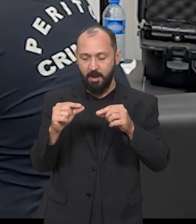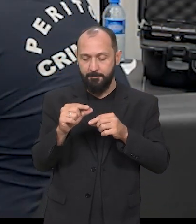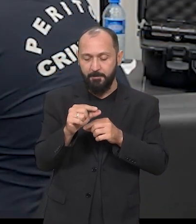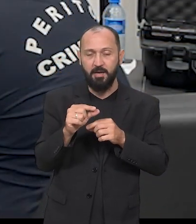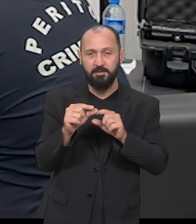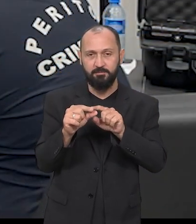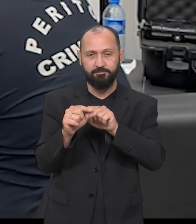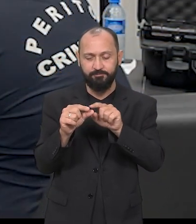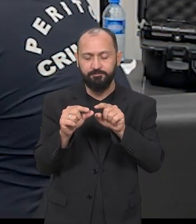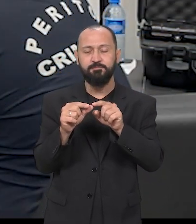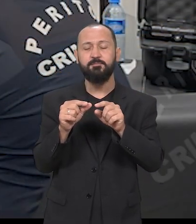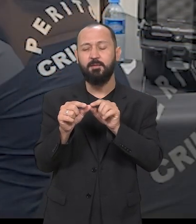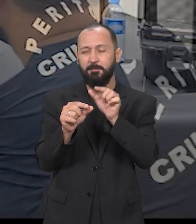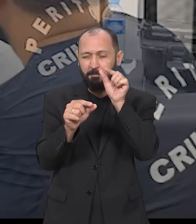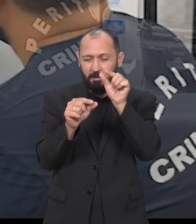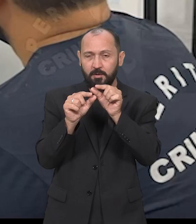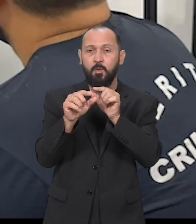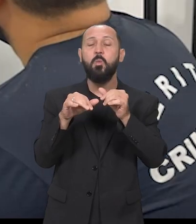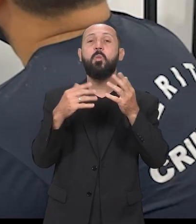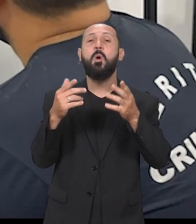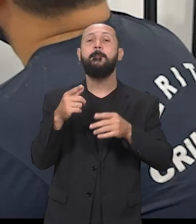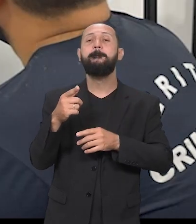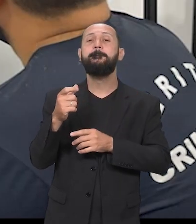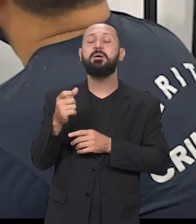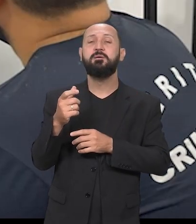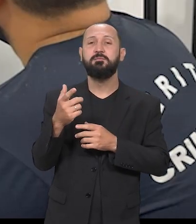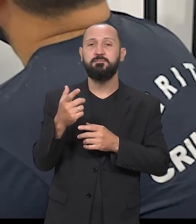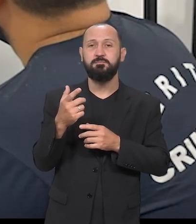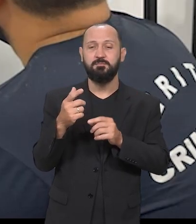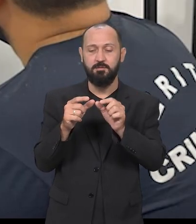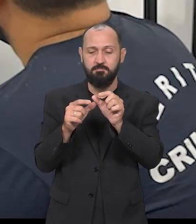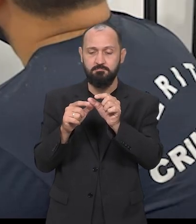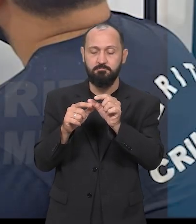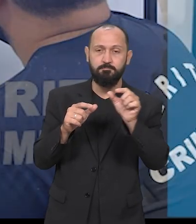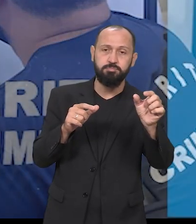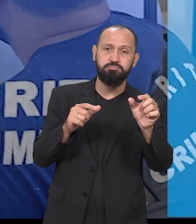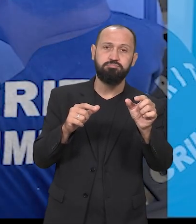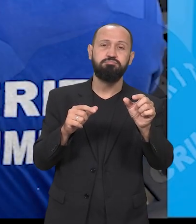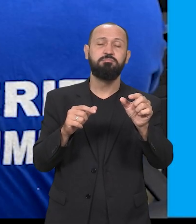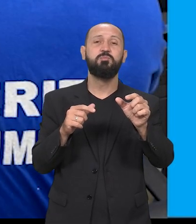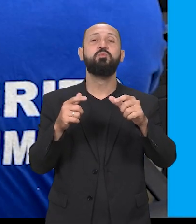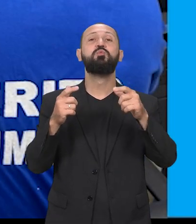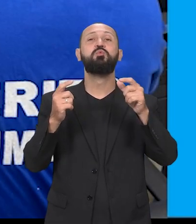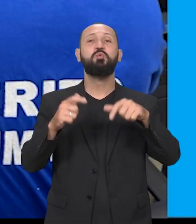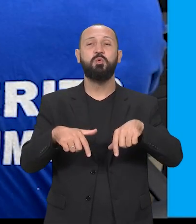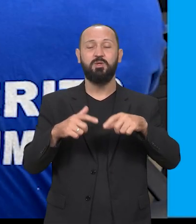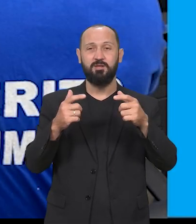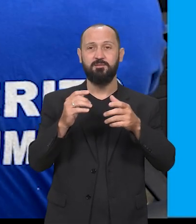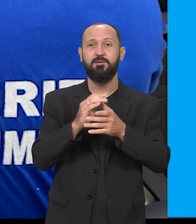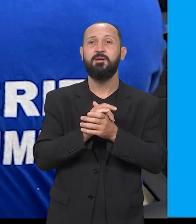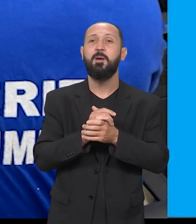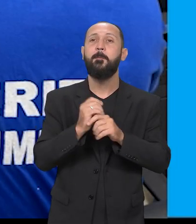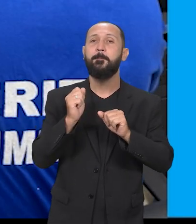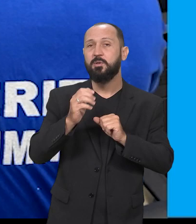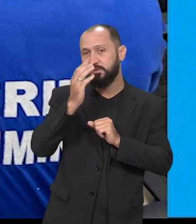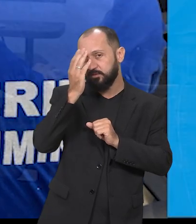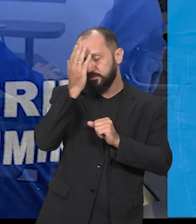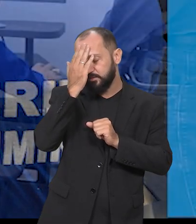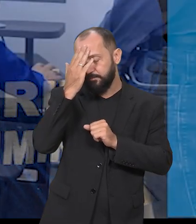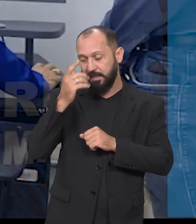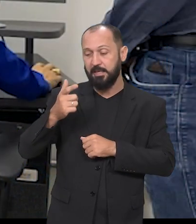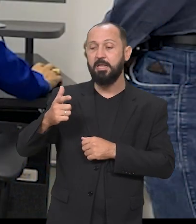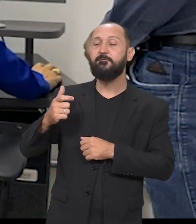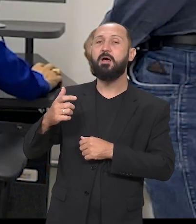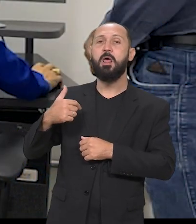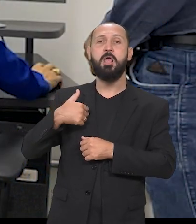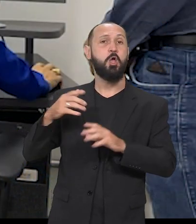balística, microbalística, eu posso saber de qual arma partiu determinado estojo que está no local de crime. Eu posso saber se aquele atirador